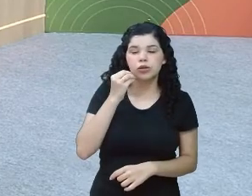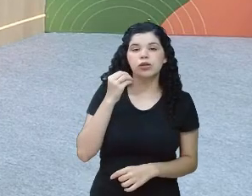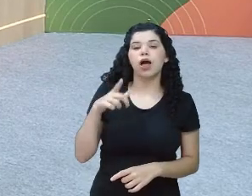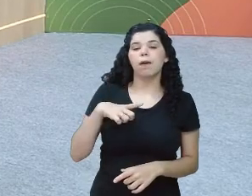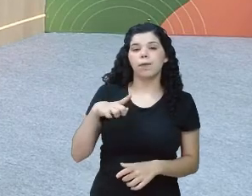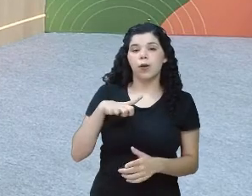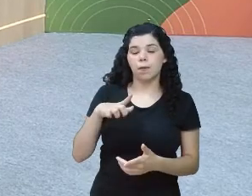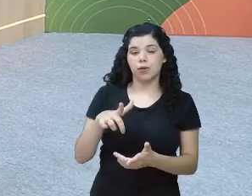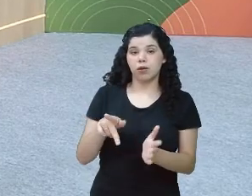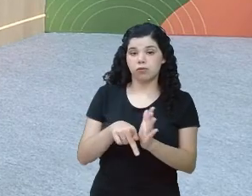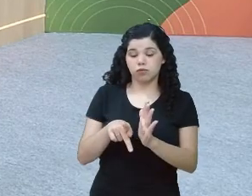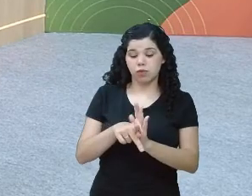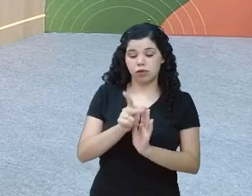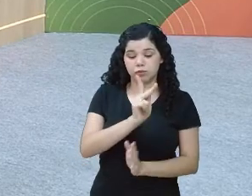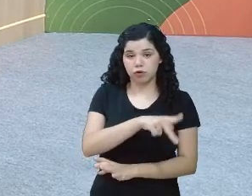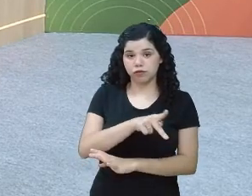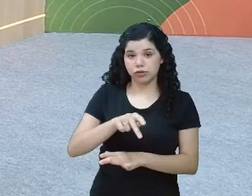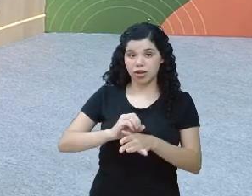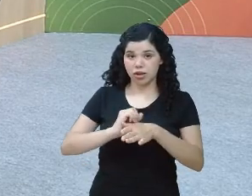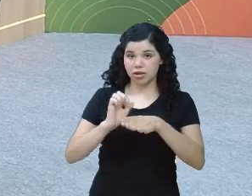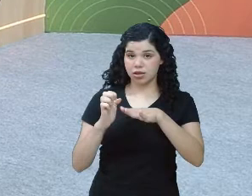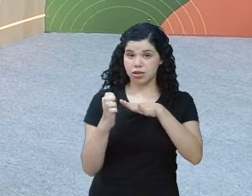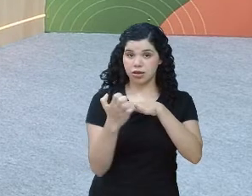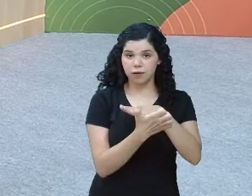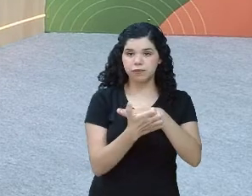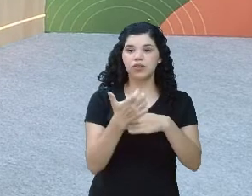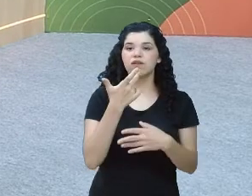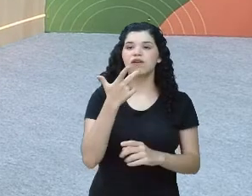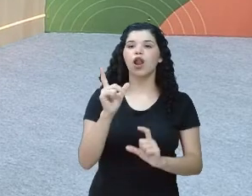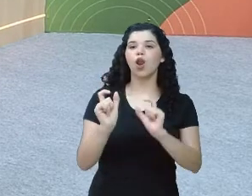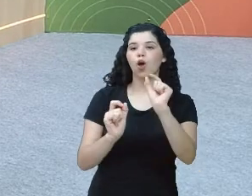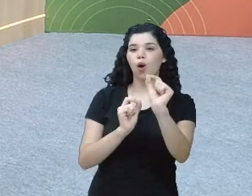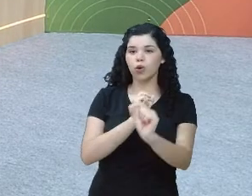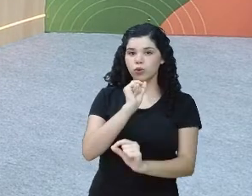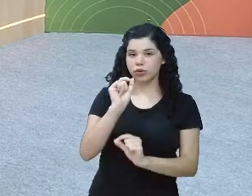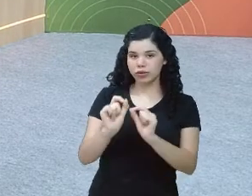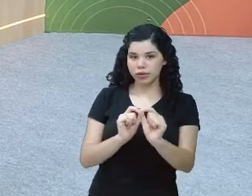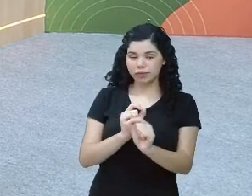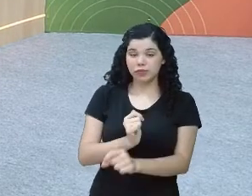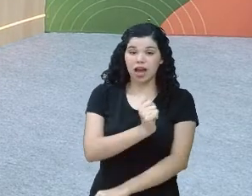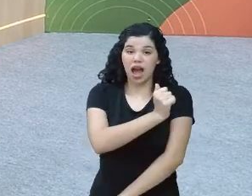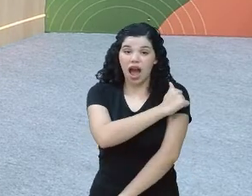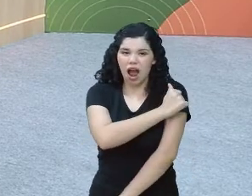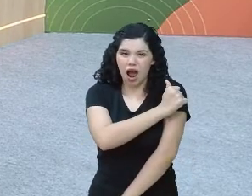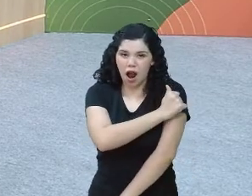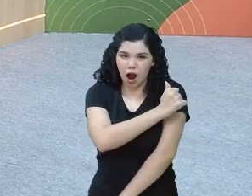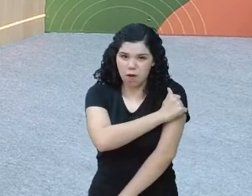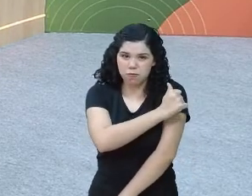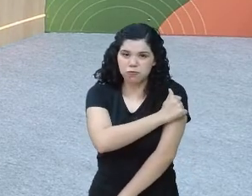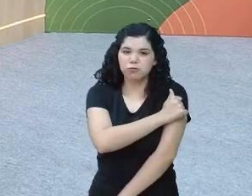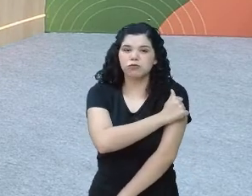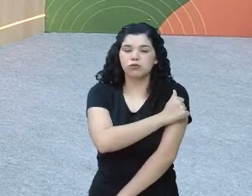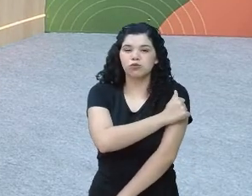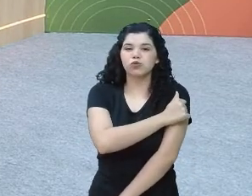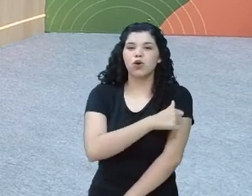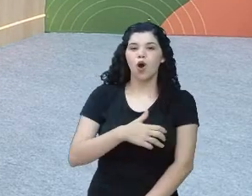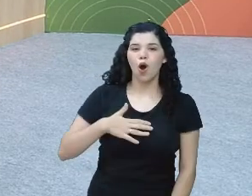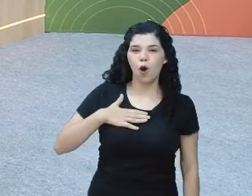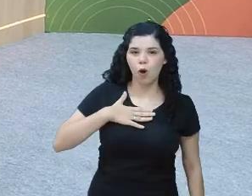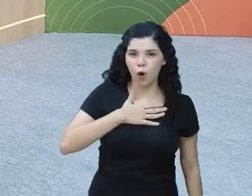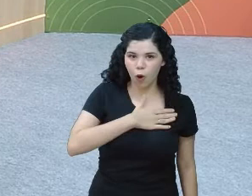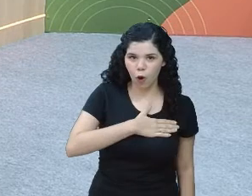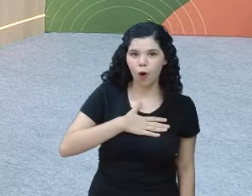uma professora do AEE, que ela falou que os estudantes estavam gostando